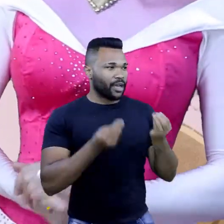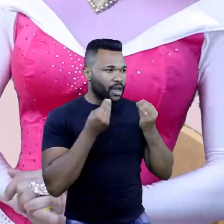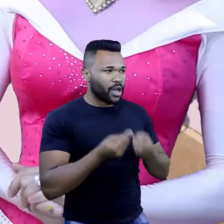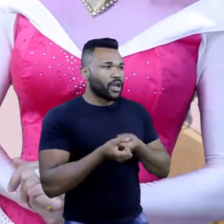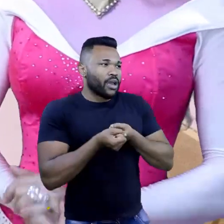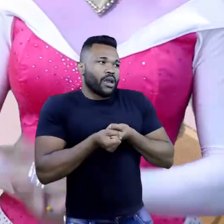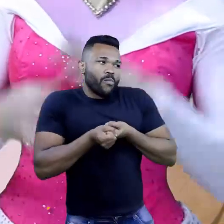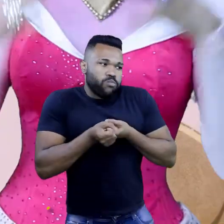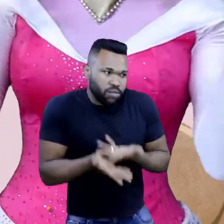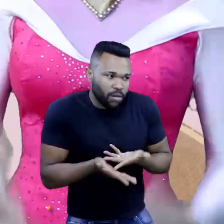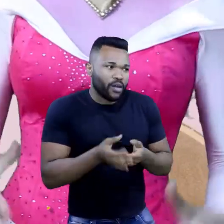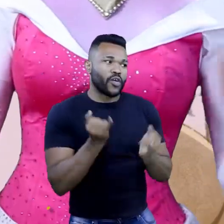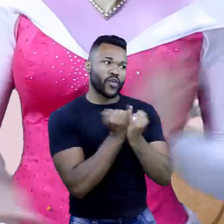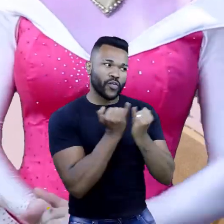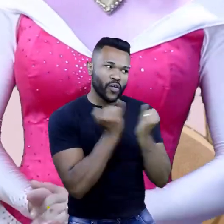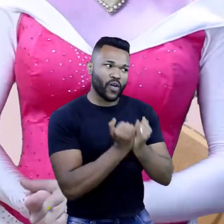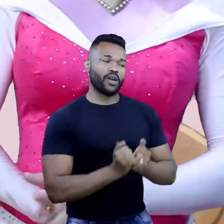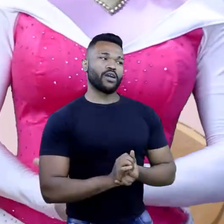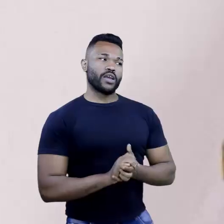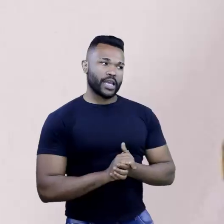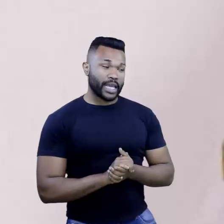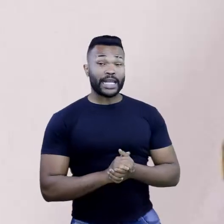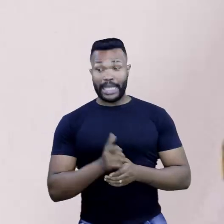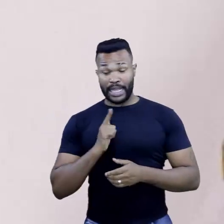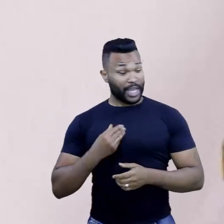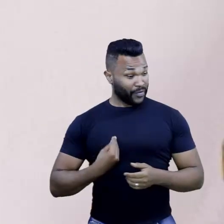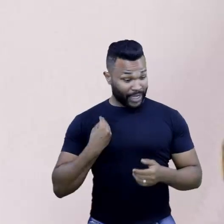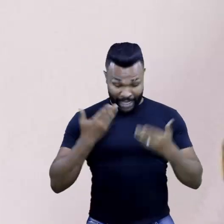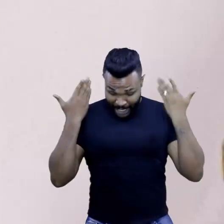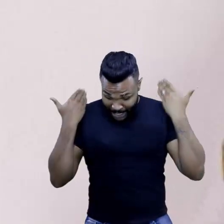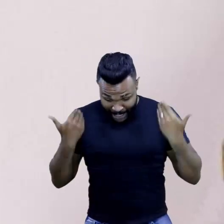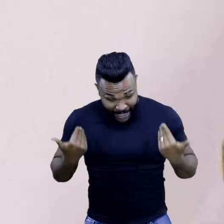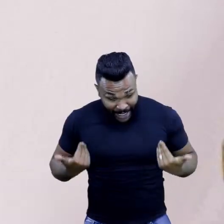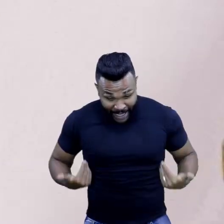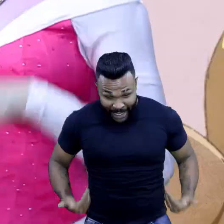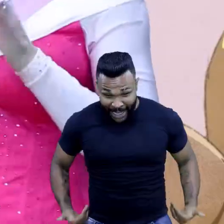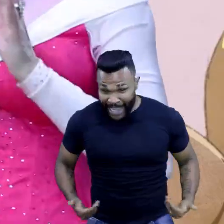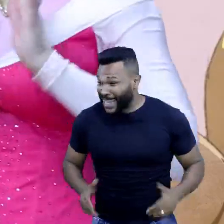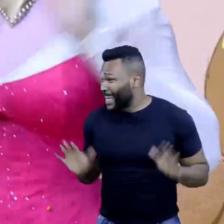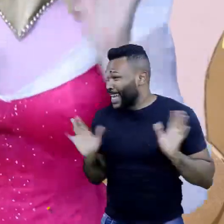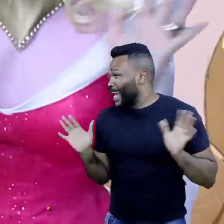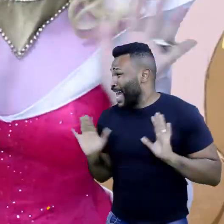Ah, esse Q9! Eu estou aqui, Alteza.